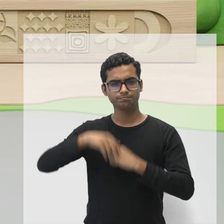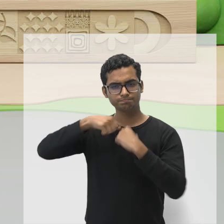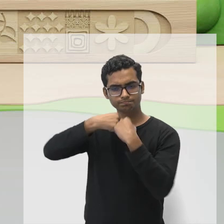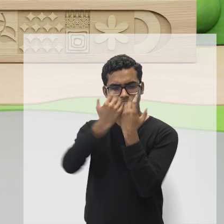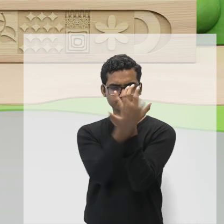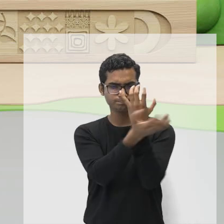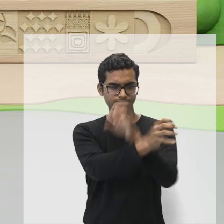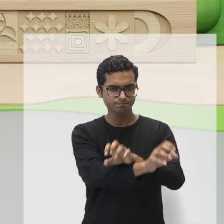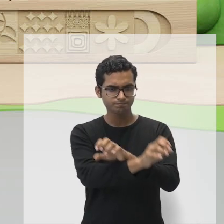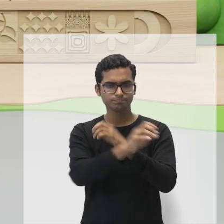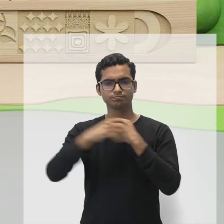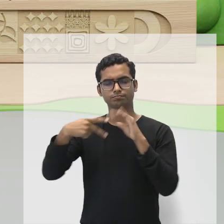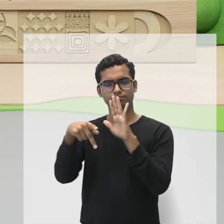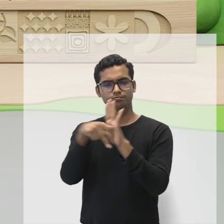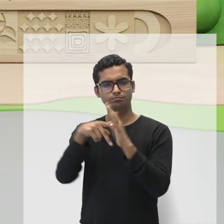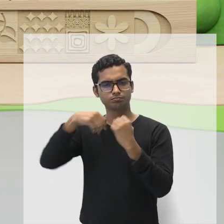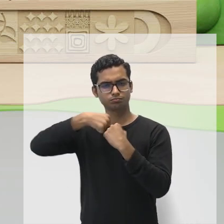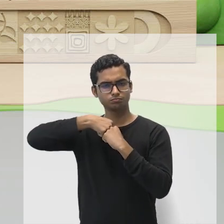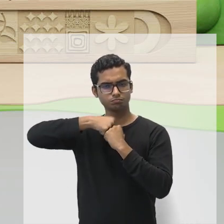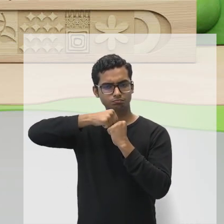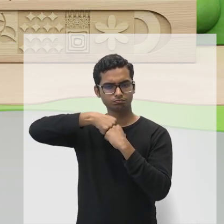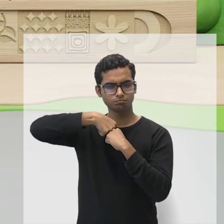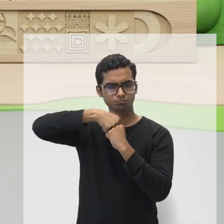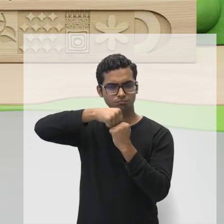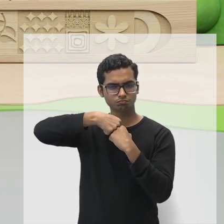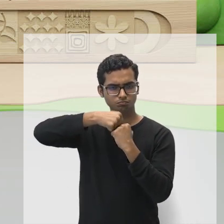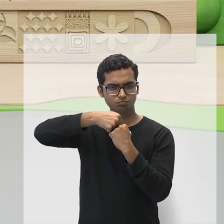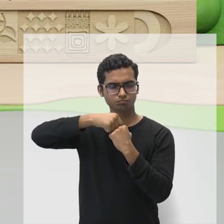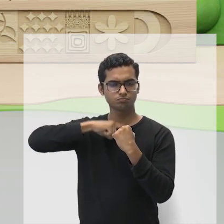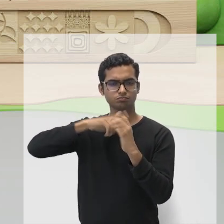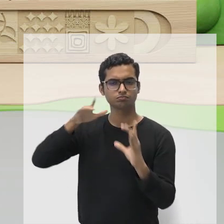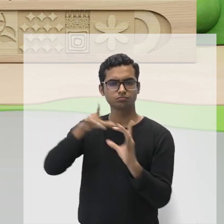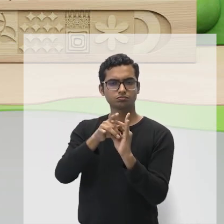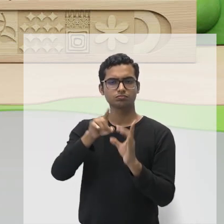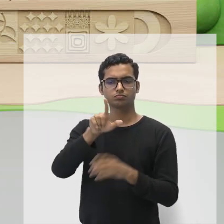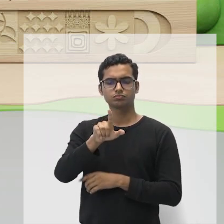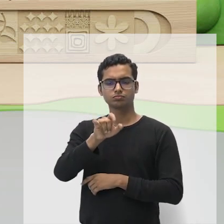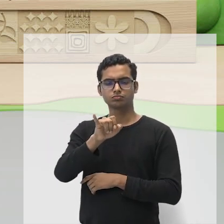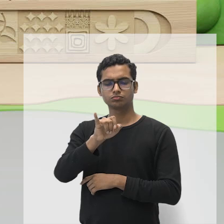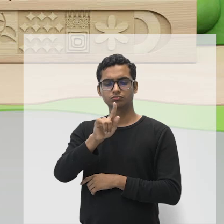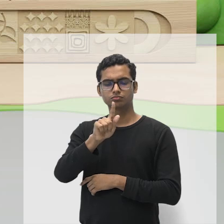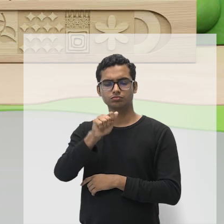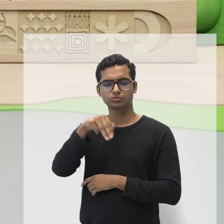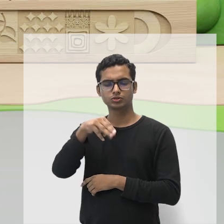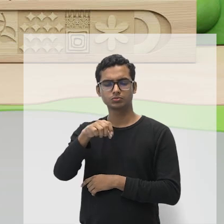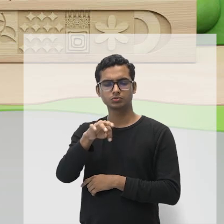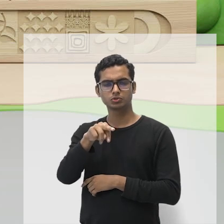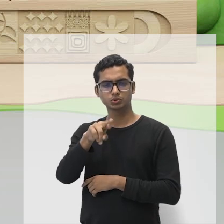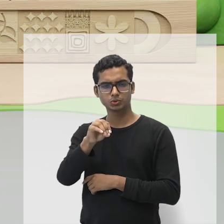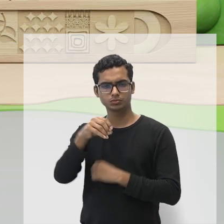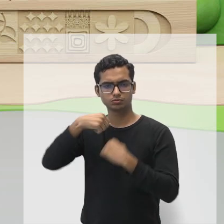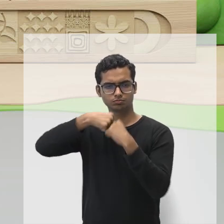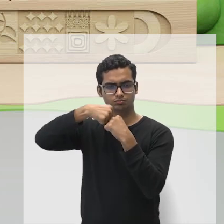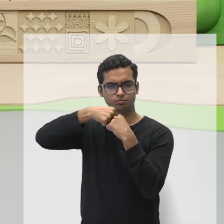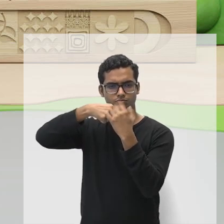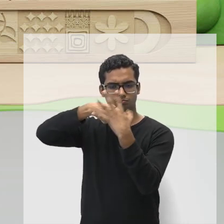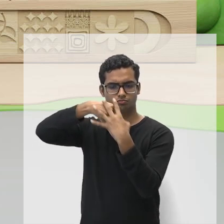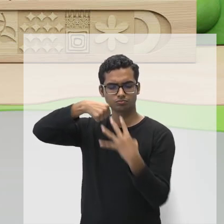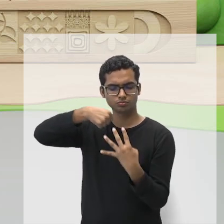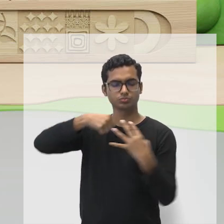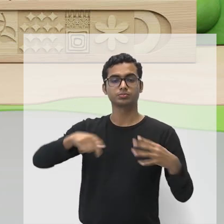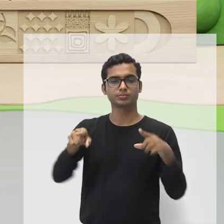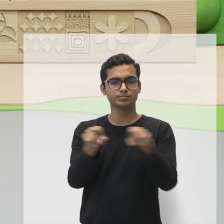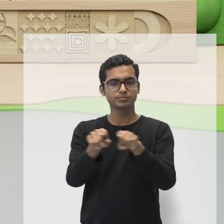osso, nós temos os ligamentos. E quando nós temos de osso com